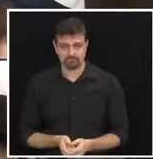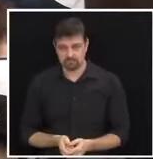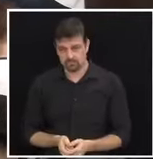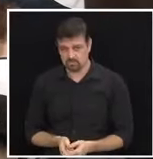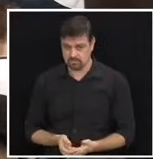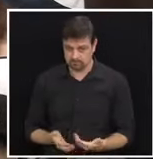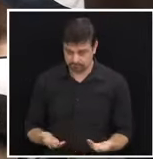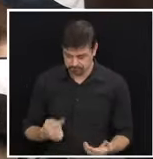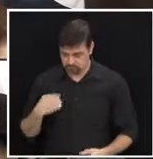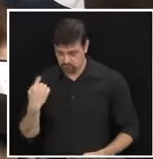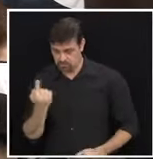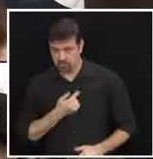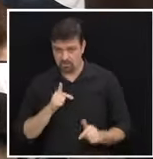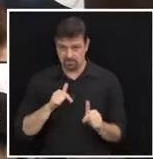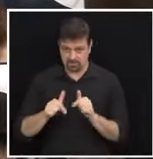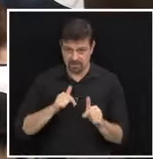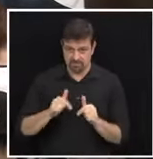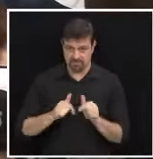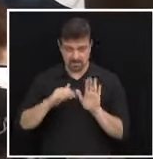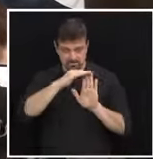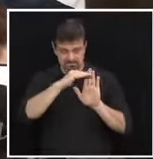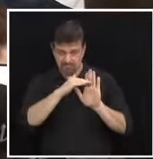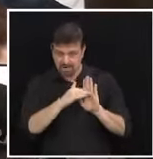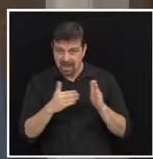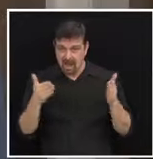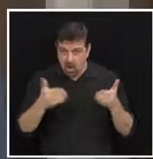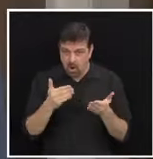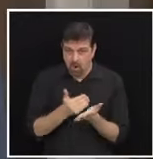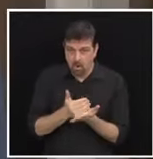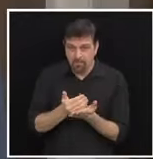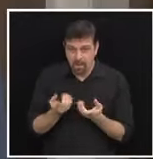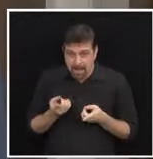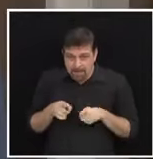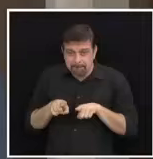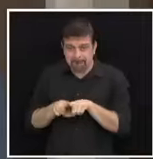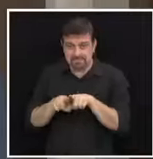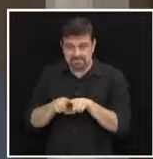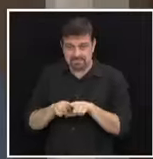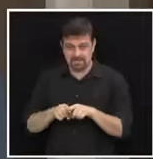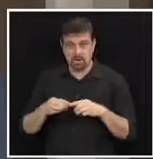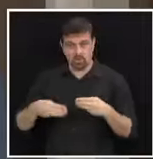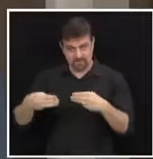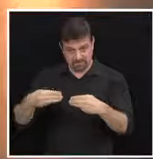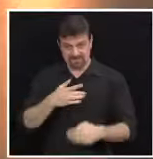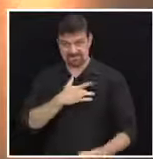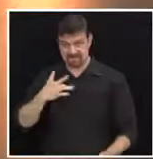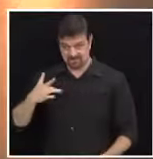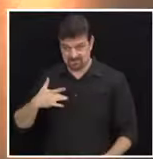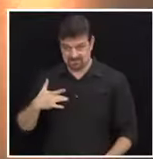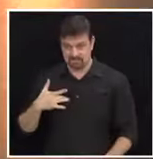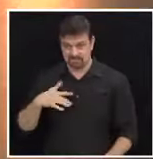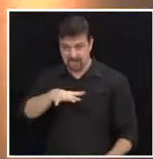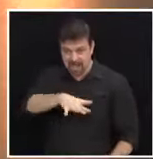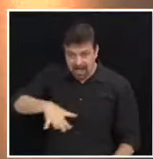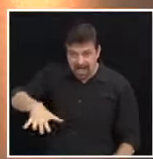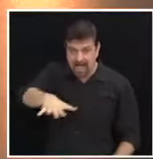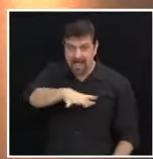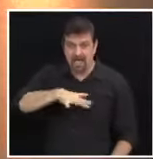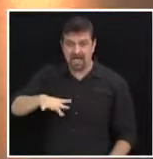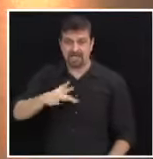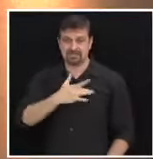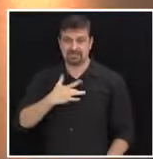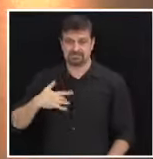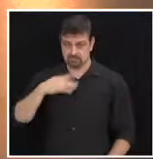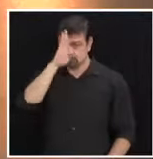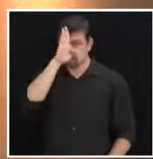Como o nosso trabalho, nosso projeto hoje, ele foi desenvolvido em parceria com o Ministério da Saúde, né, com a rede pública do SUS e com